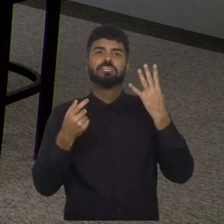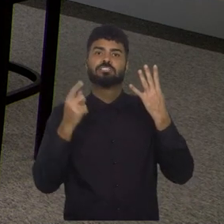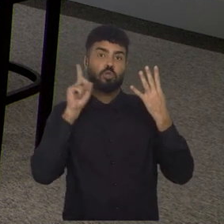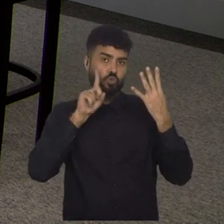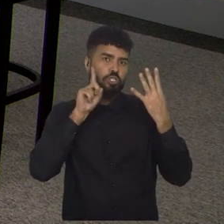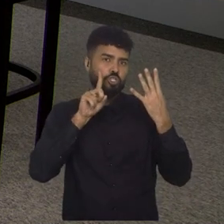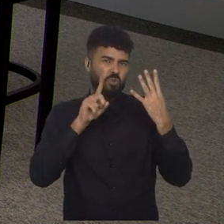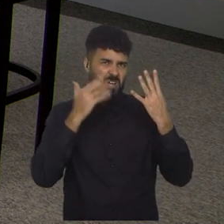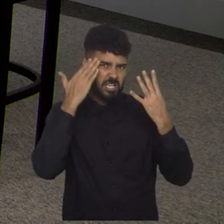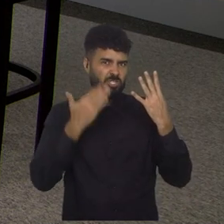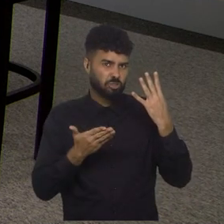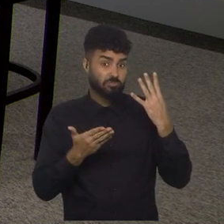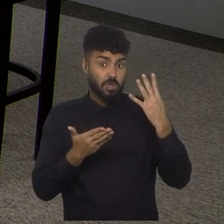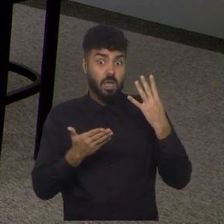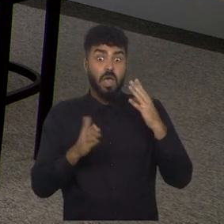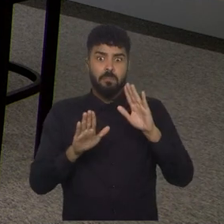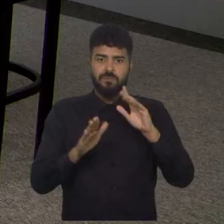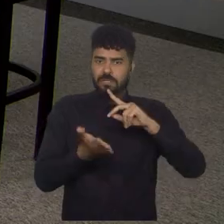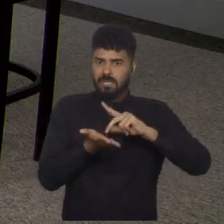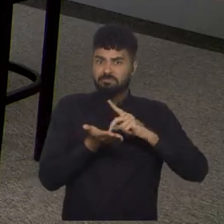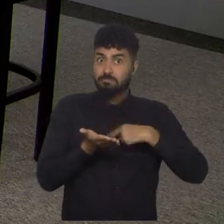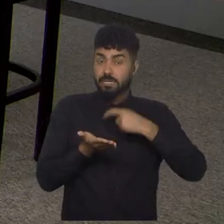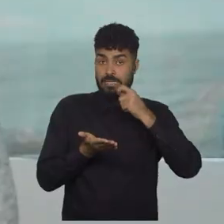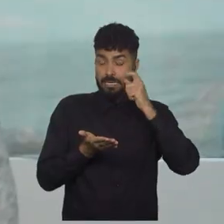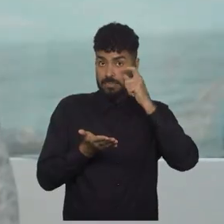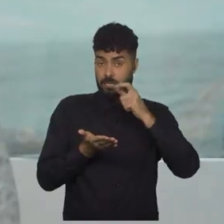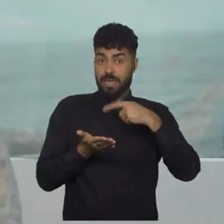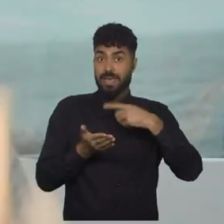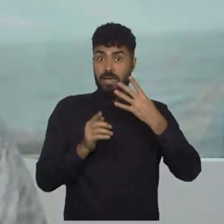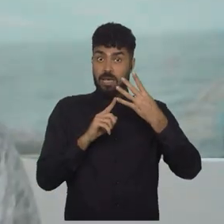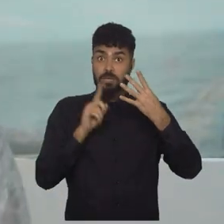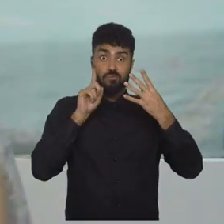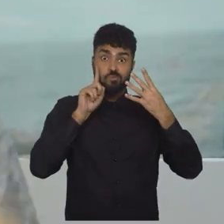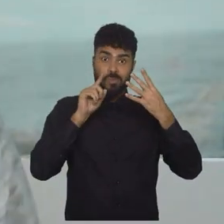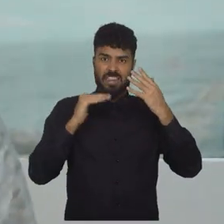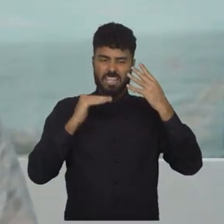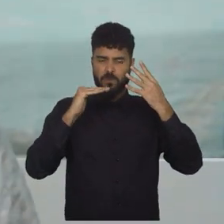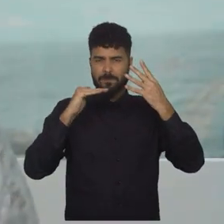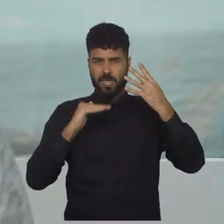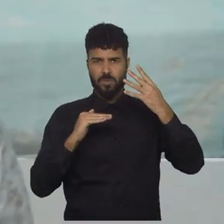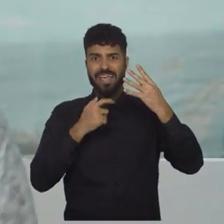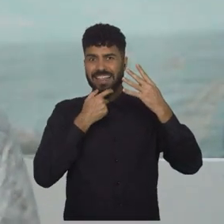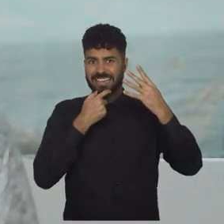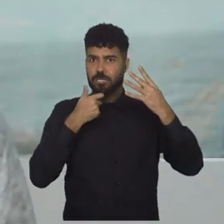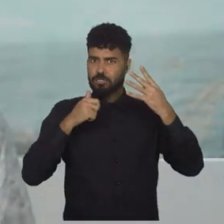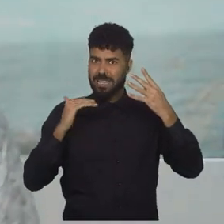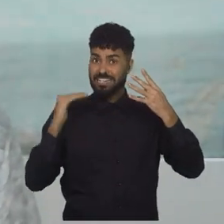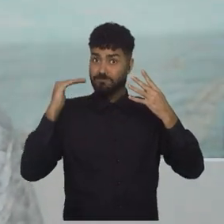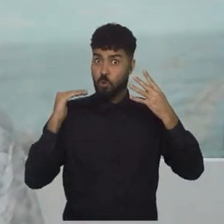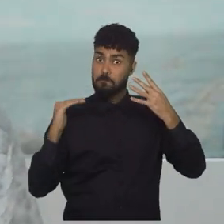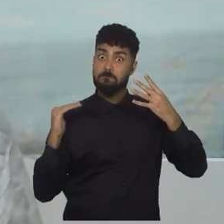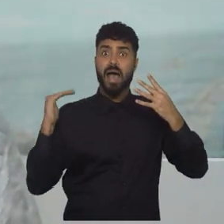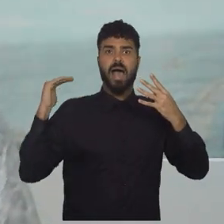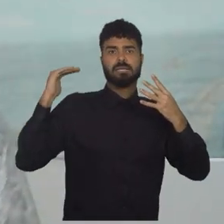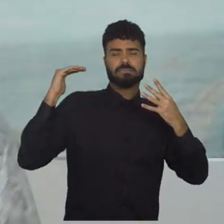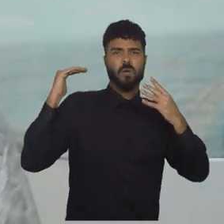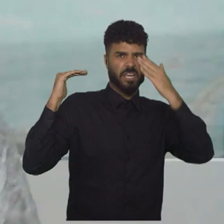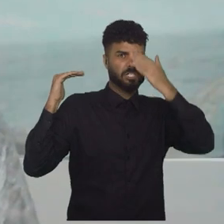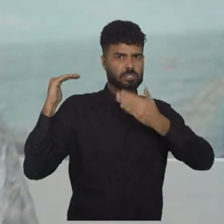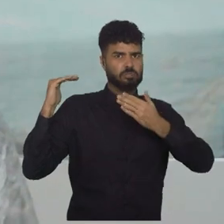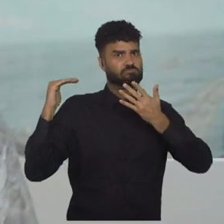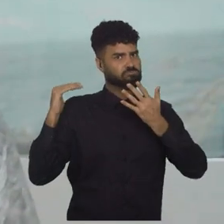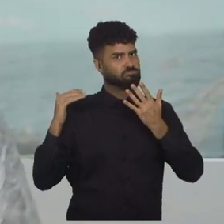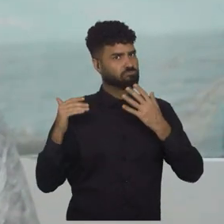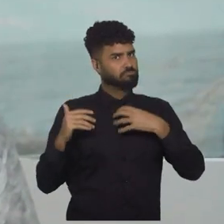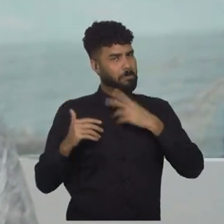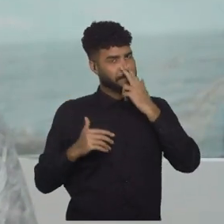patamar. E por incrível que pareça, eu coloco os Estados Unidos um pouquinho abaixo desse patamar. Acho que a Inglaterra ainda me parece estar um